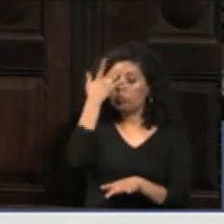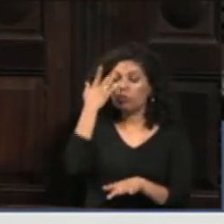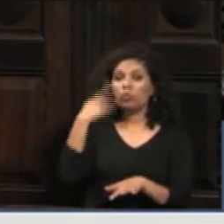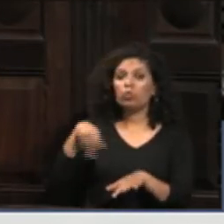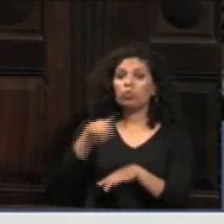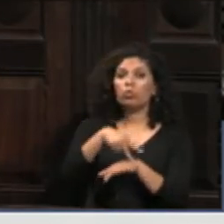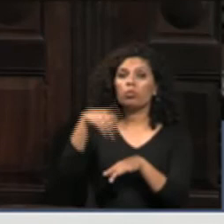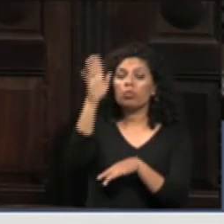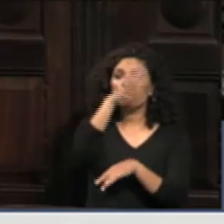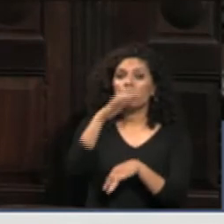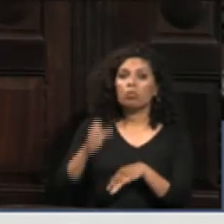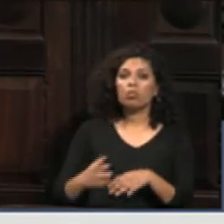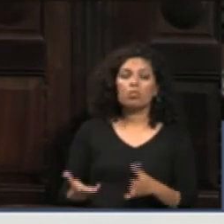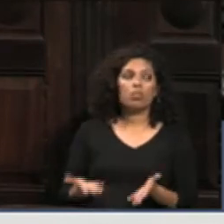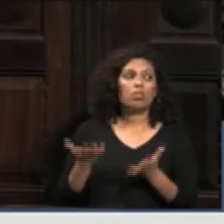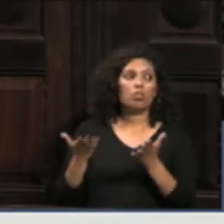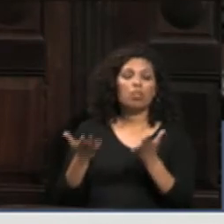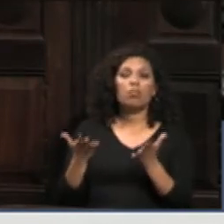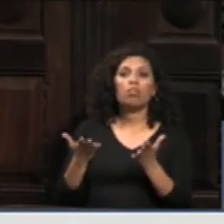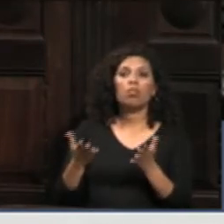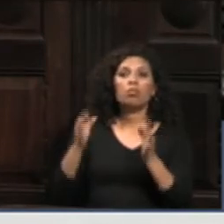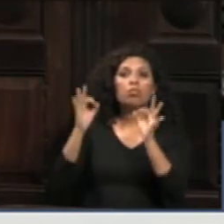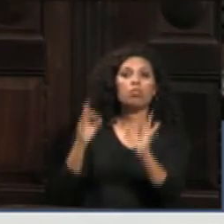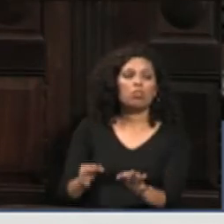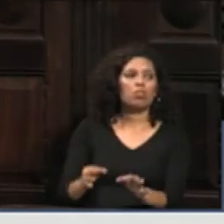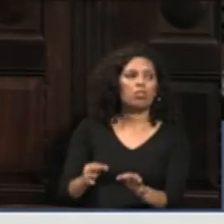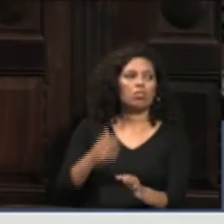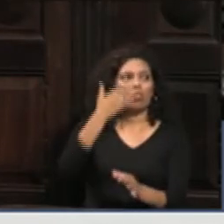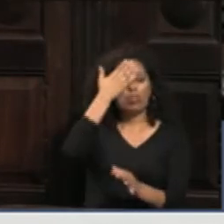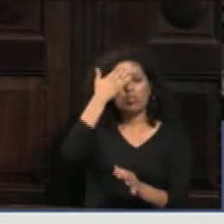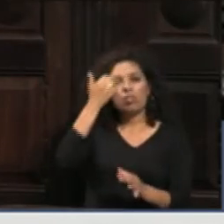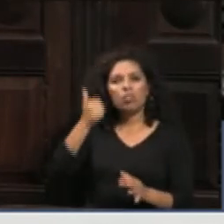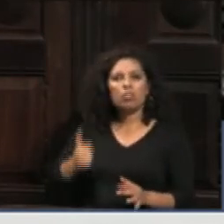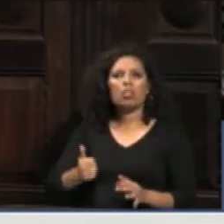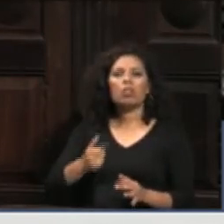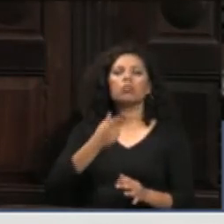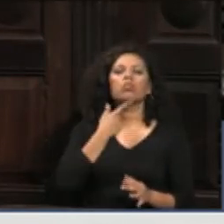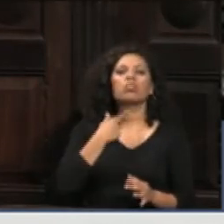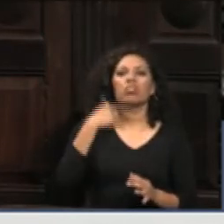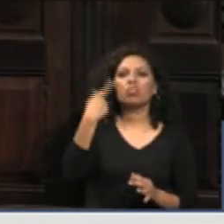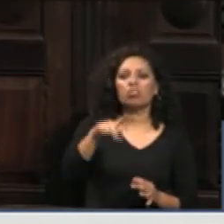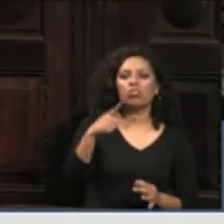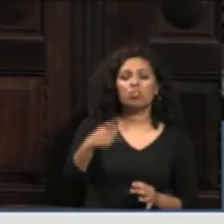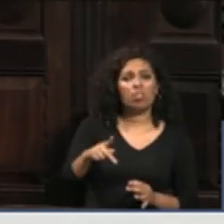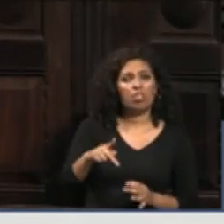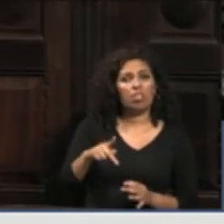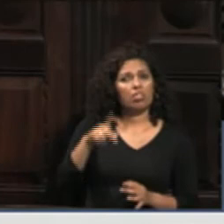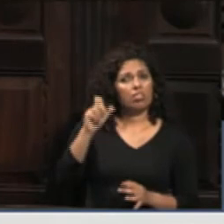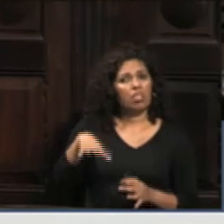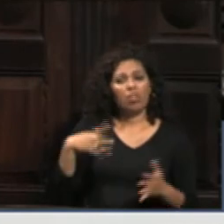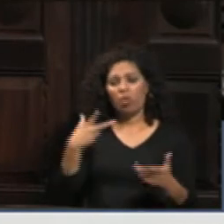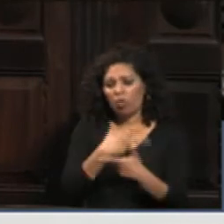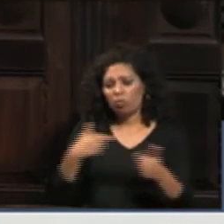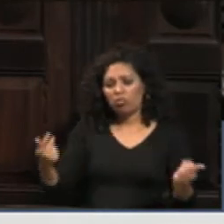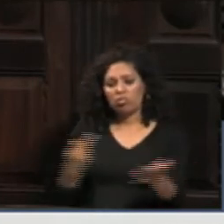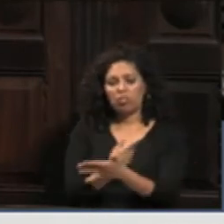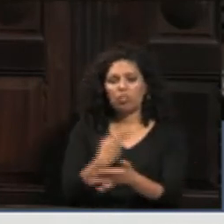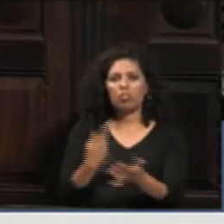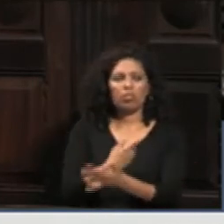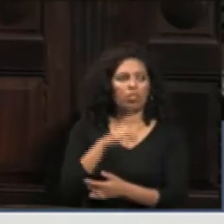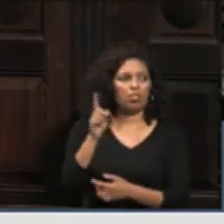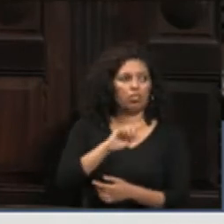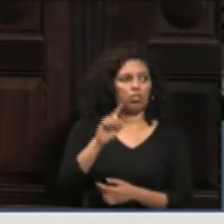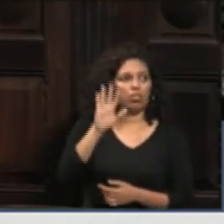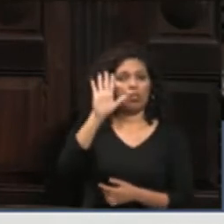tem consciência de que o seu desejo não é esse. Não é esse. Mas